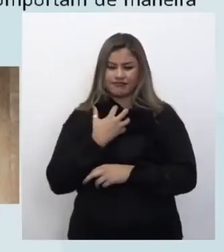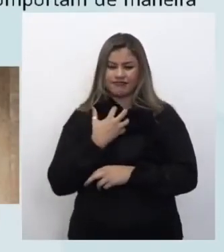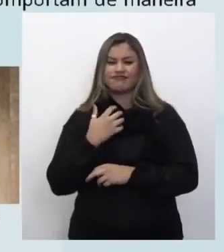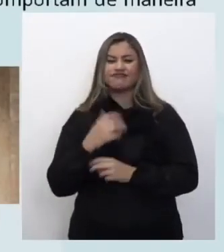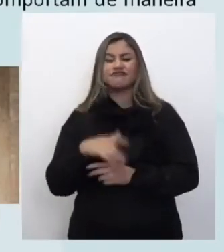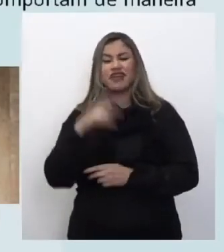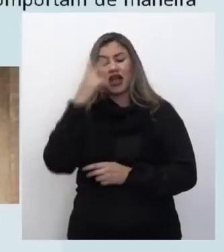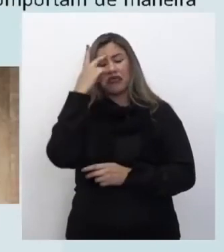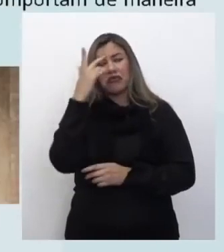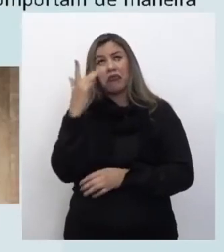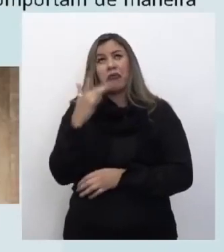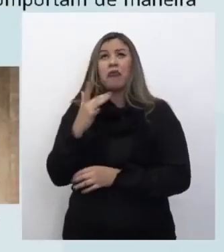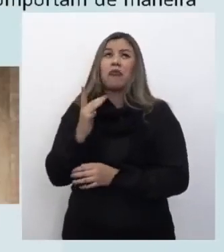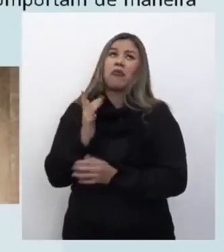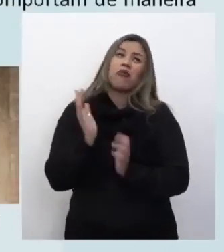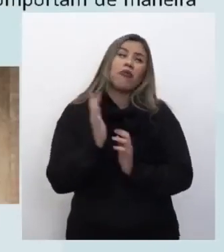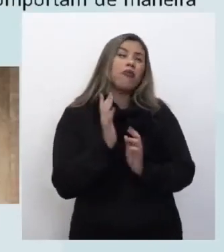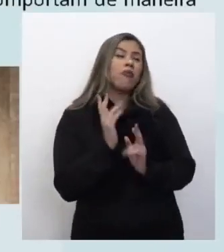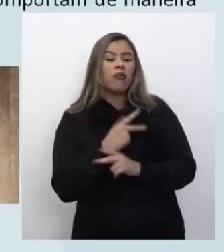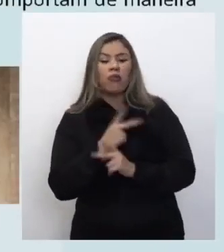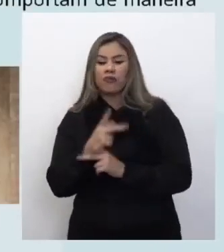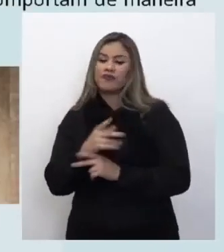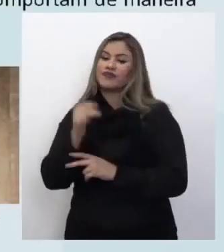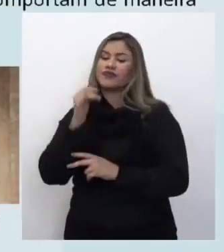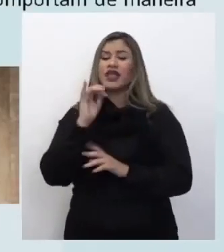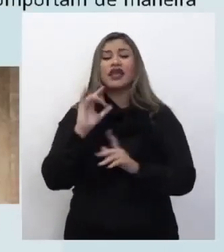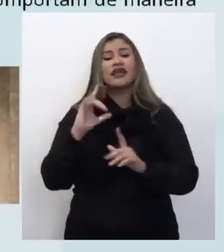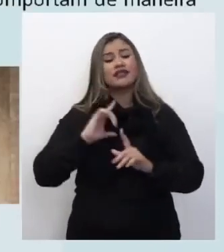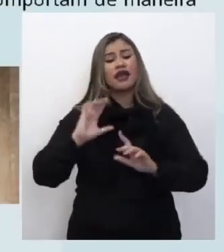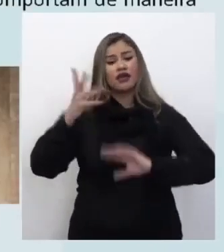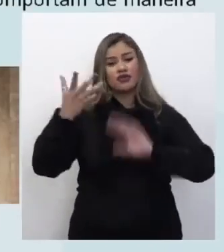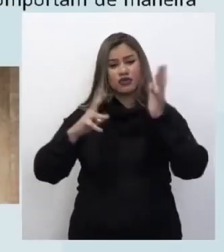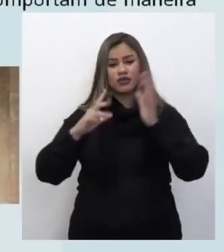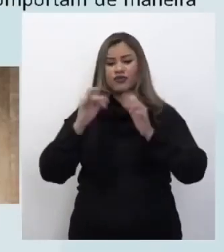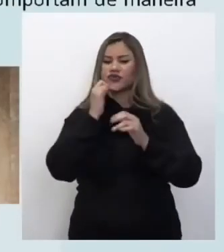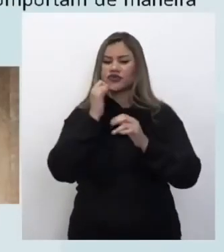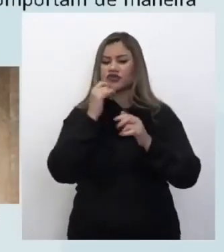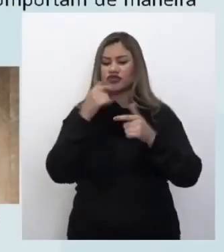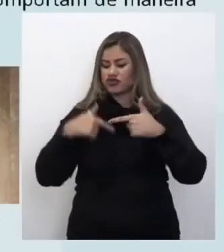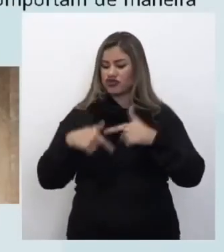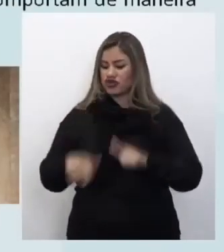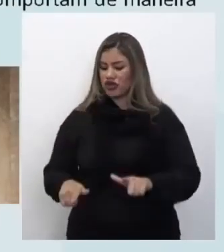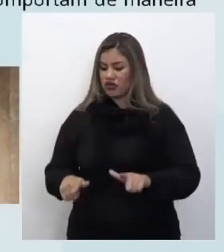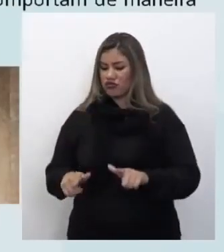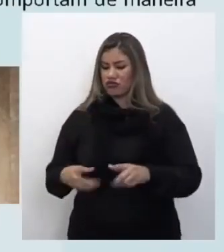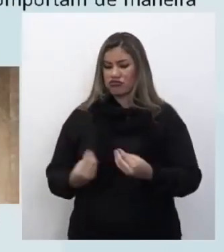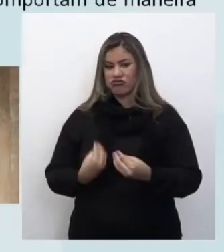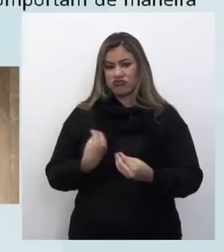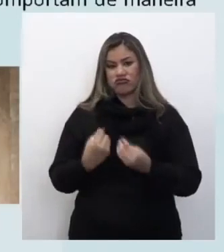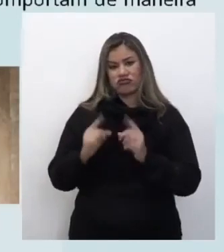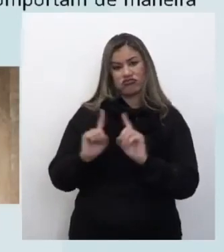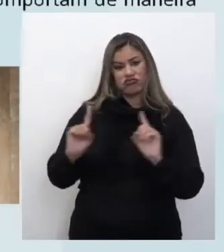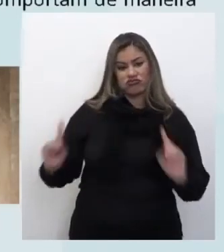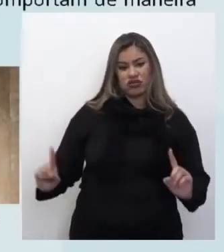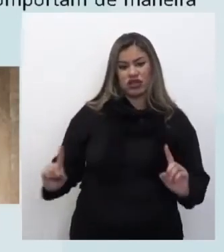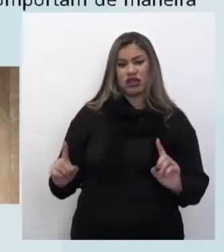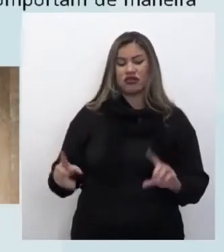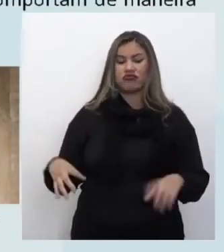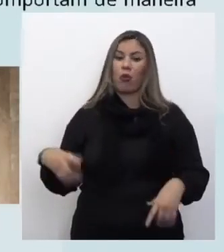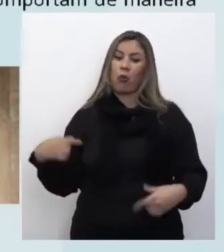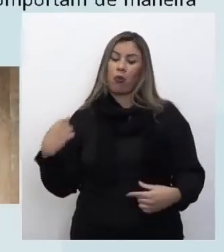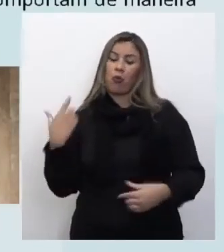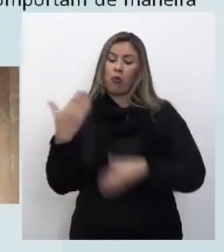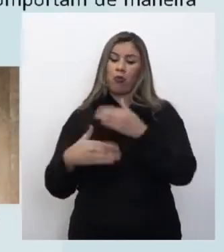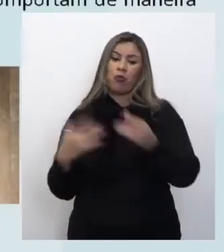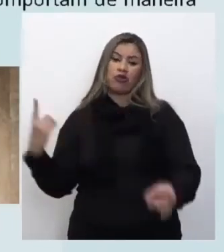Por exemplo, gêmeos trocados, reconhecimentos inesperados, grandes encontros e desencontros. São coisas da vida isso,